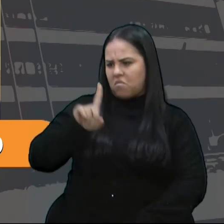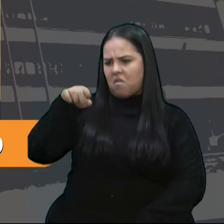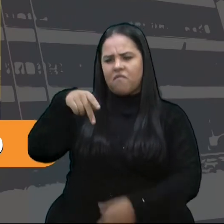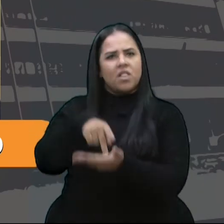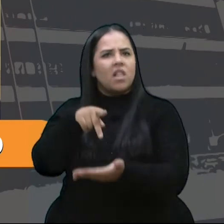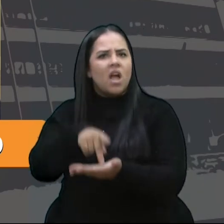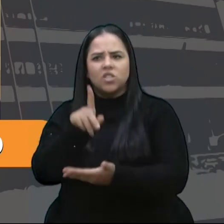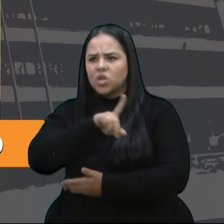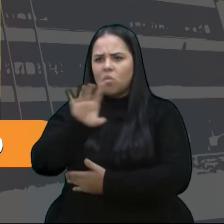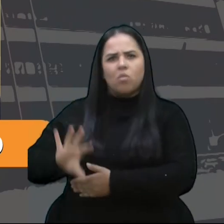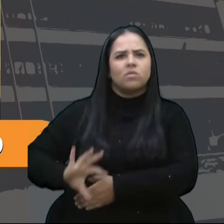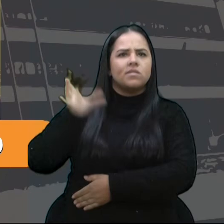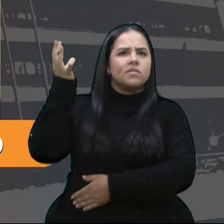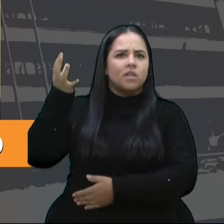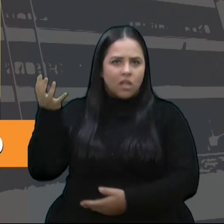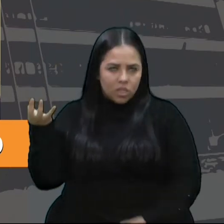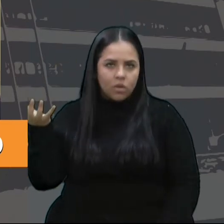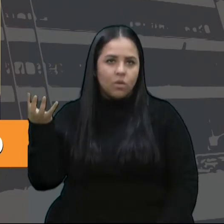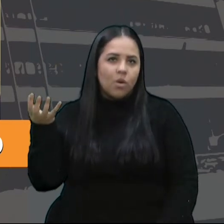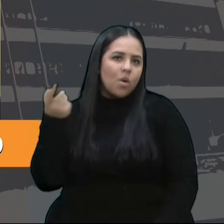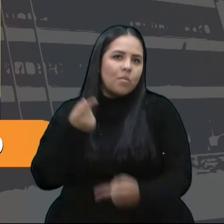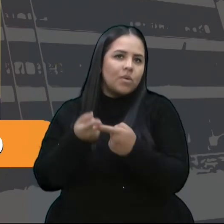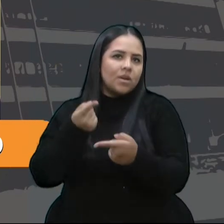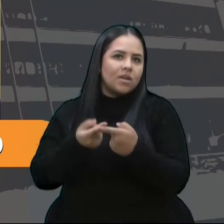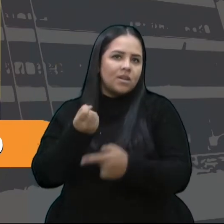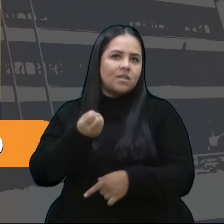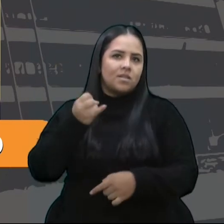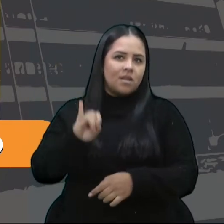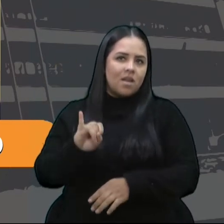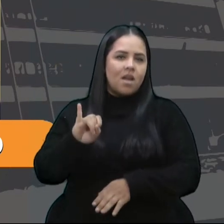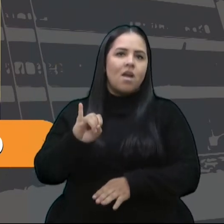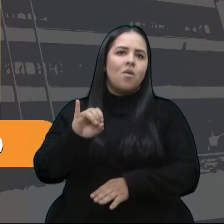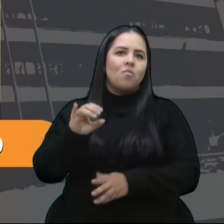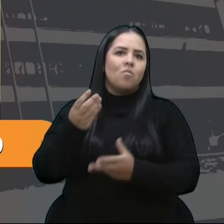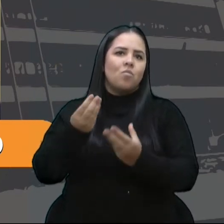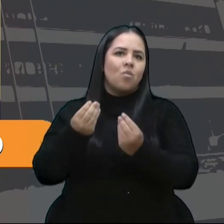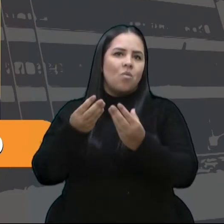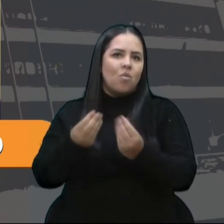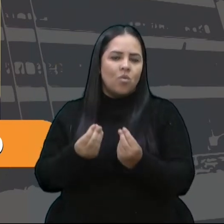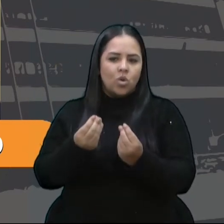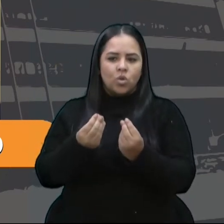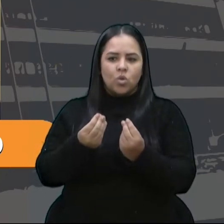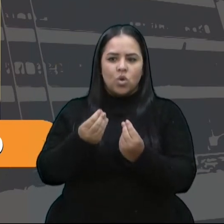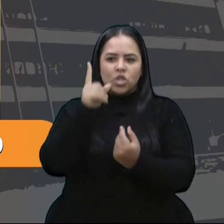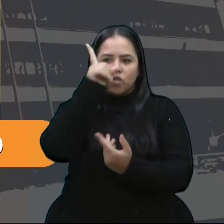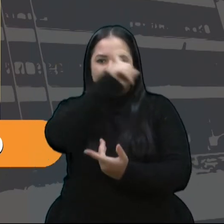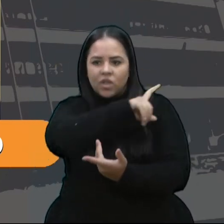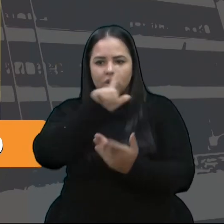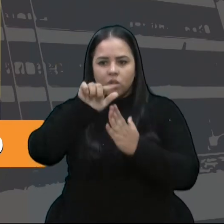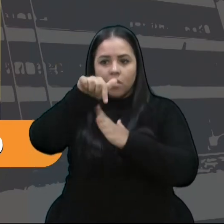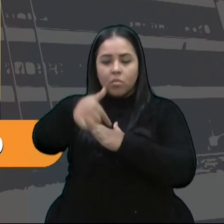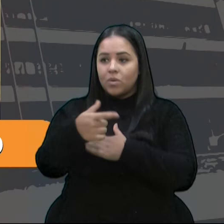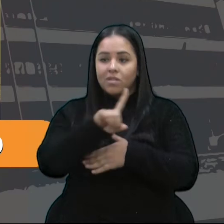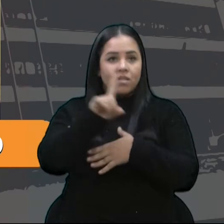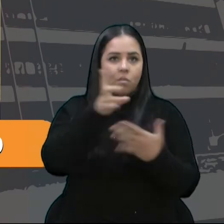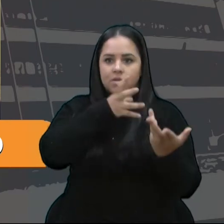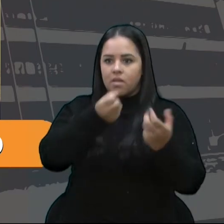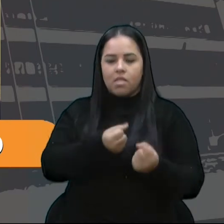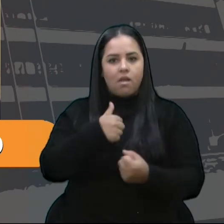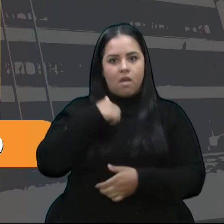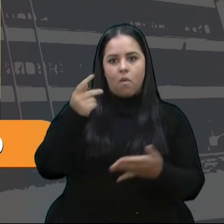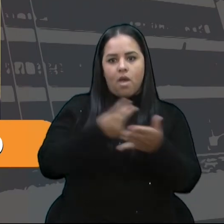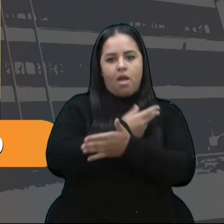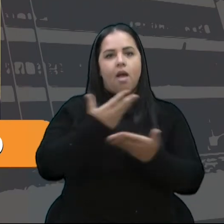está acontecendo. E quando a coisa se agravou, acabaram não admitindo, e não admitem ainda, que estão errados, o que